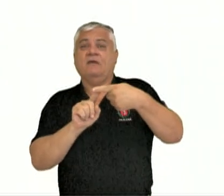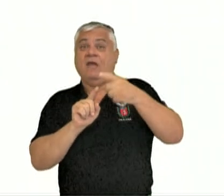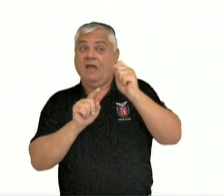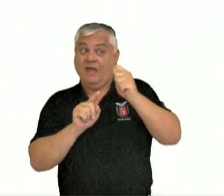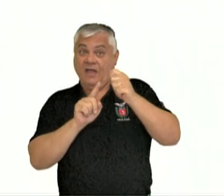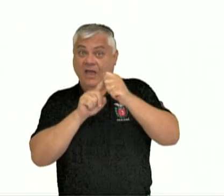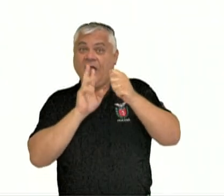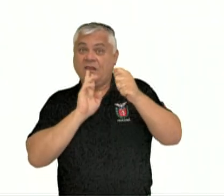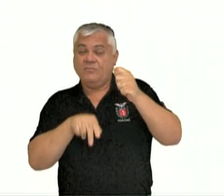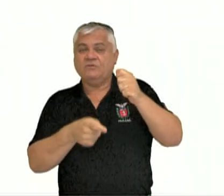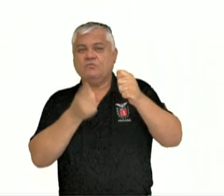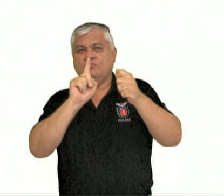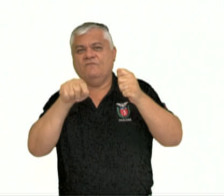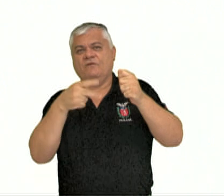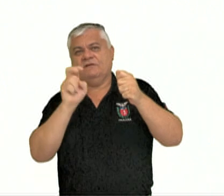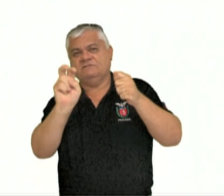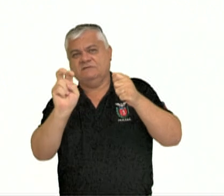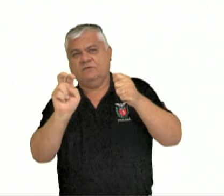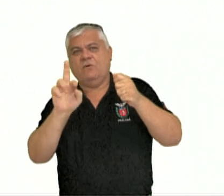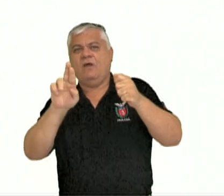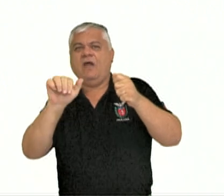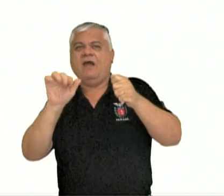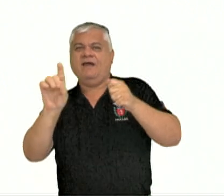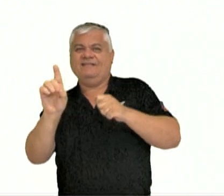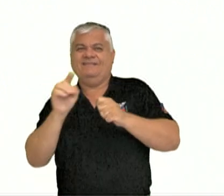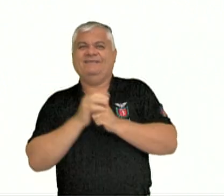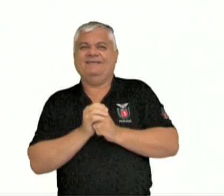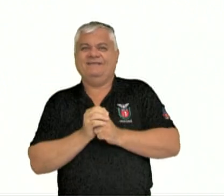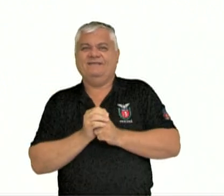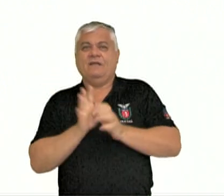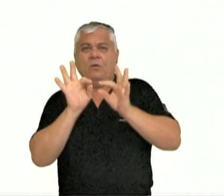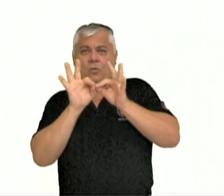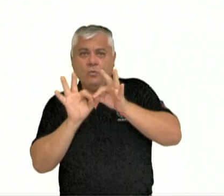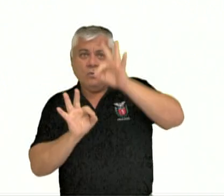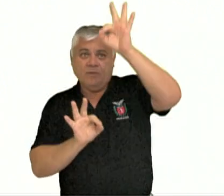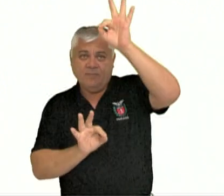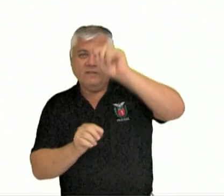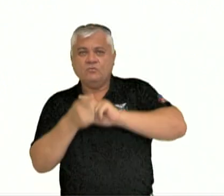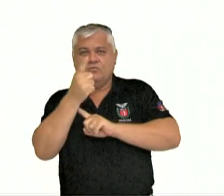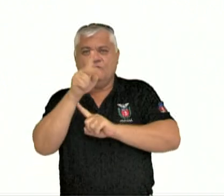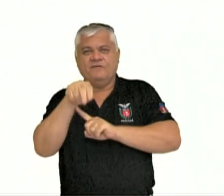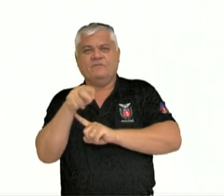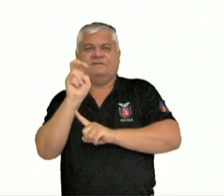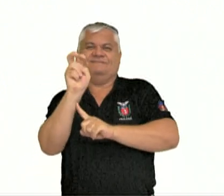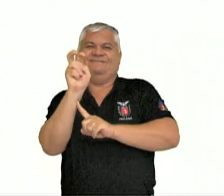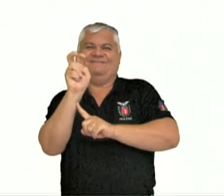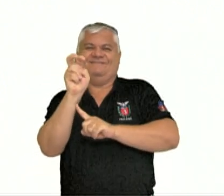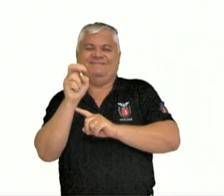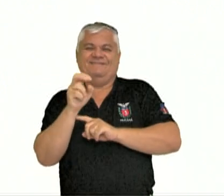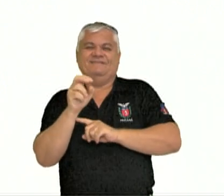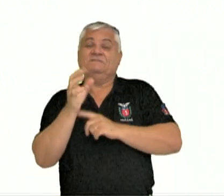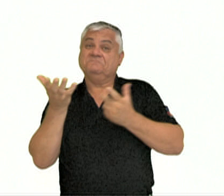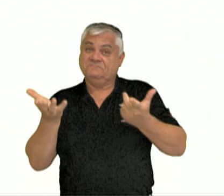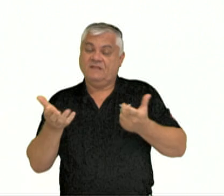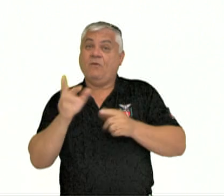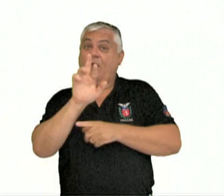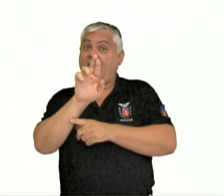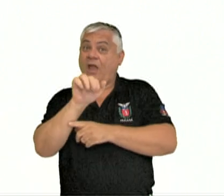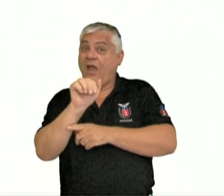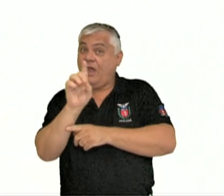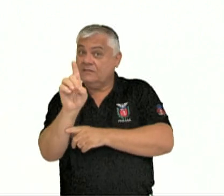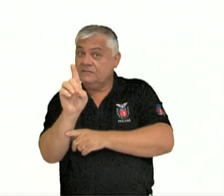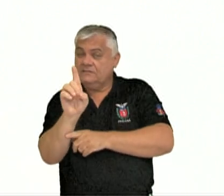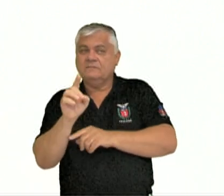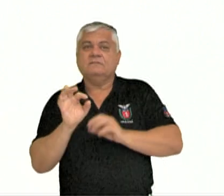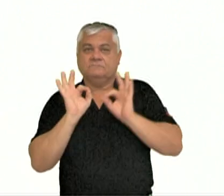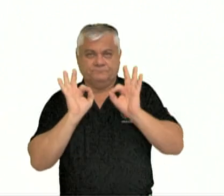ângulo alfa mede 1,5 radianos e o comprimento do arco é 1,5 ali, dado em radianos, tá,